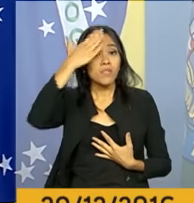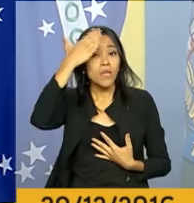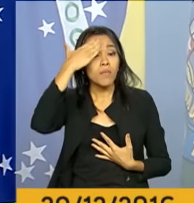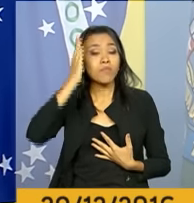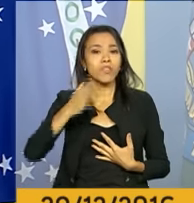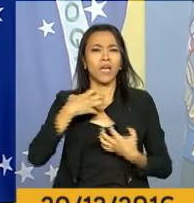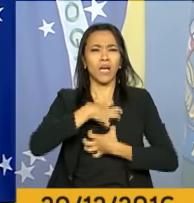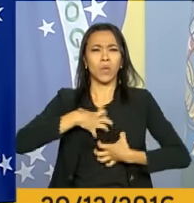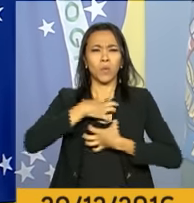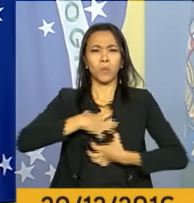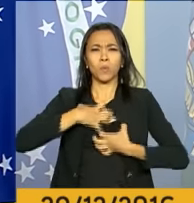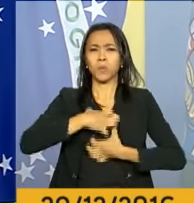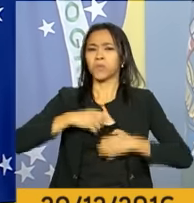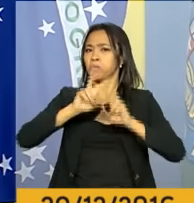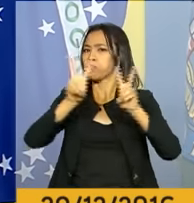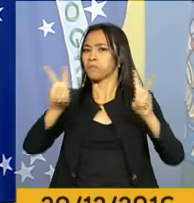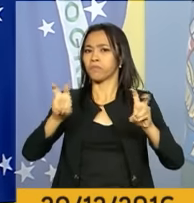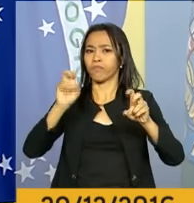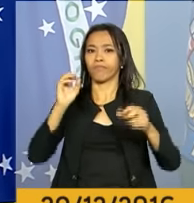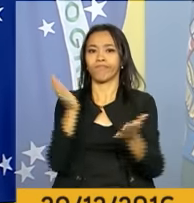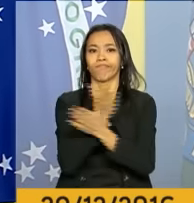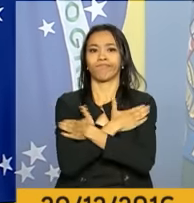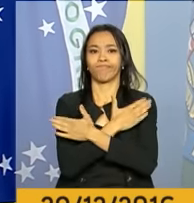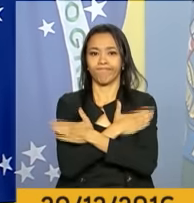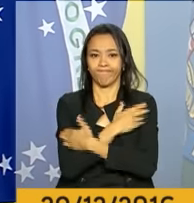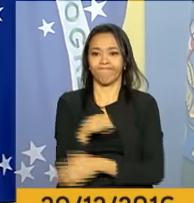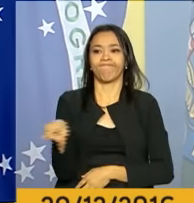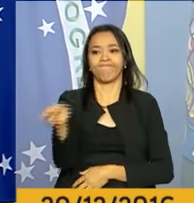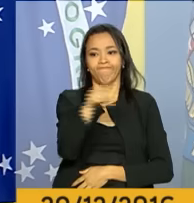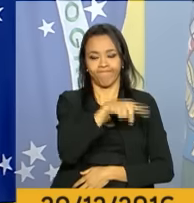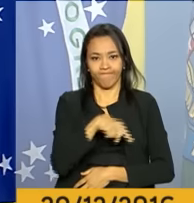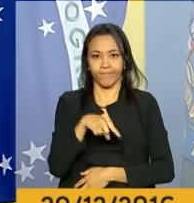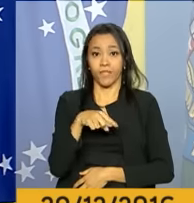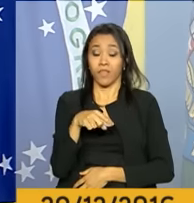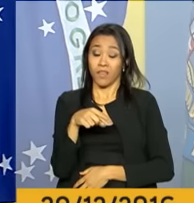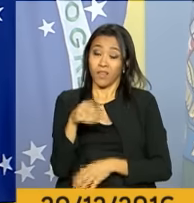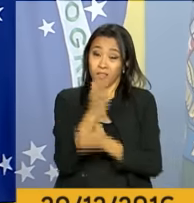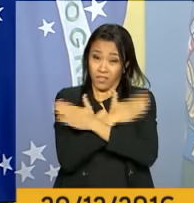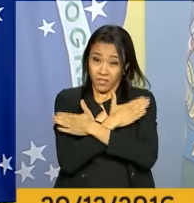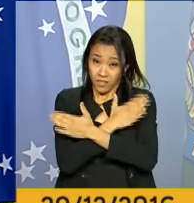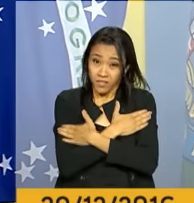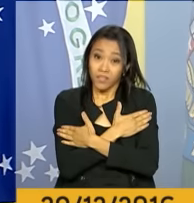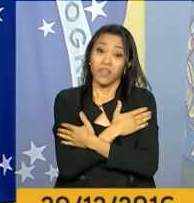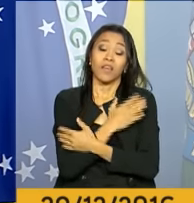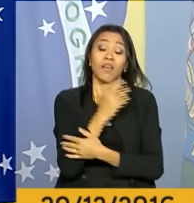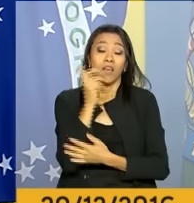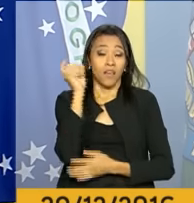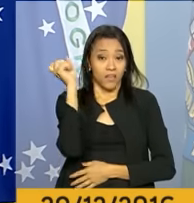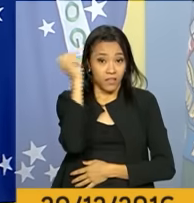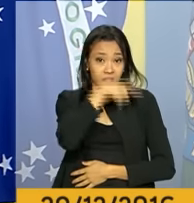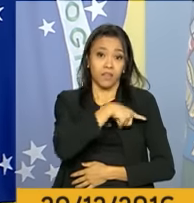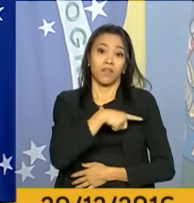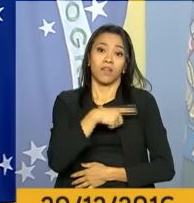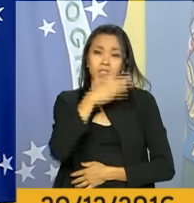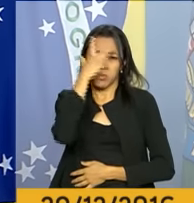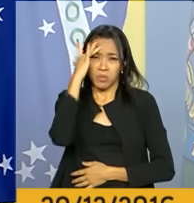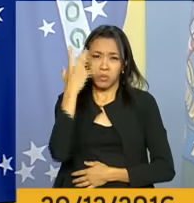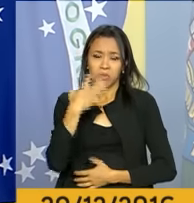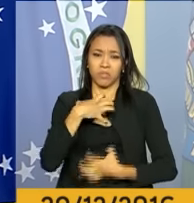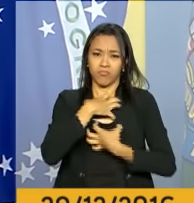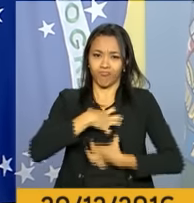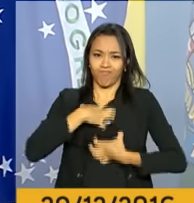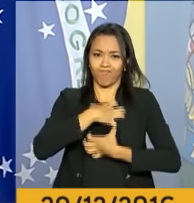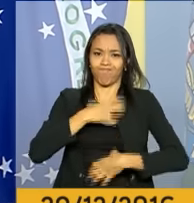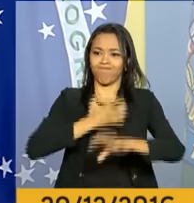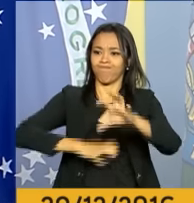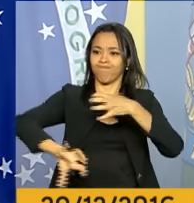também do desemprego desemprego é uma coisa que digamos assim perturba as pessoas no nosso